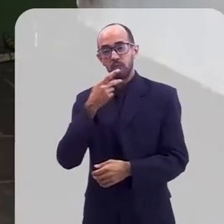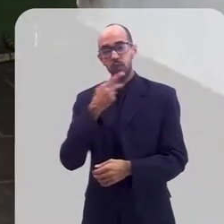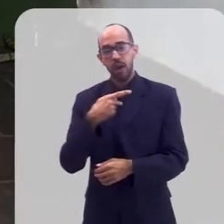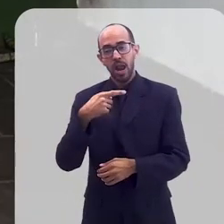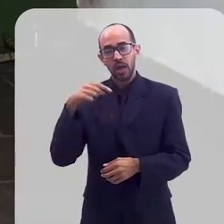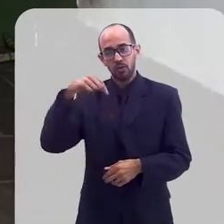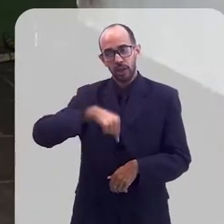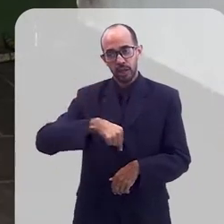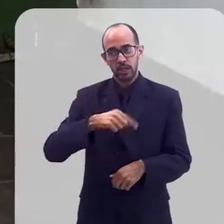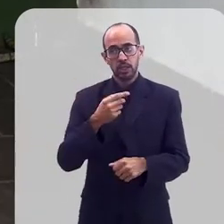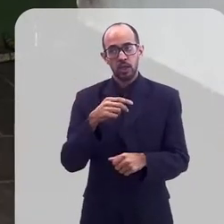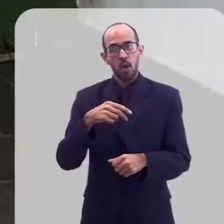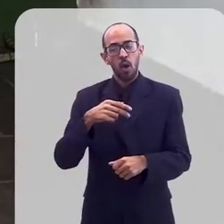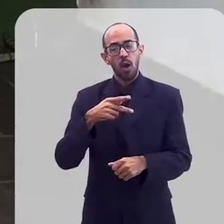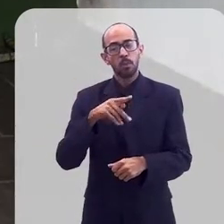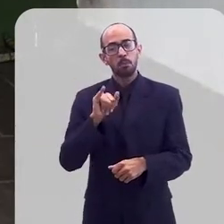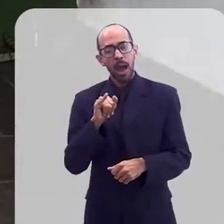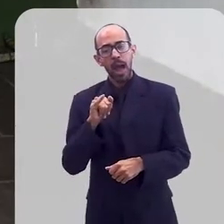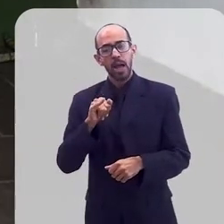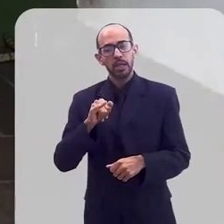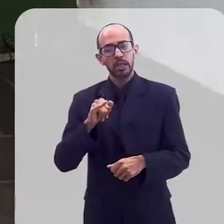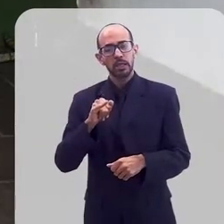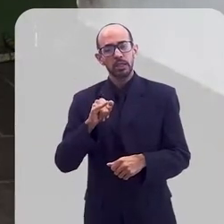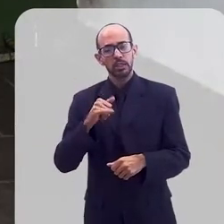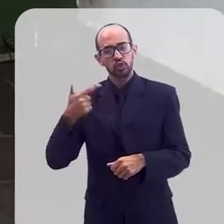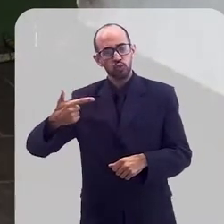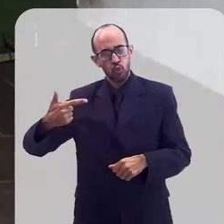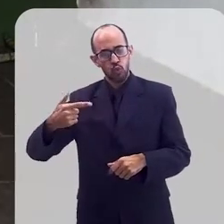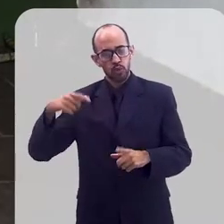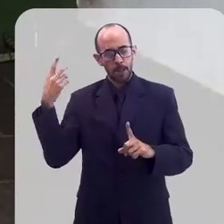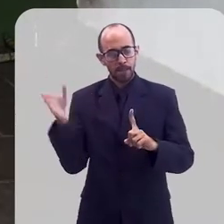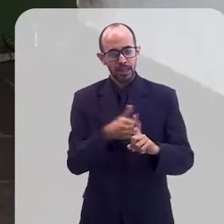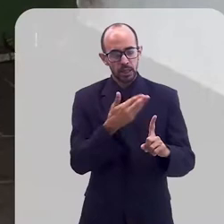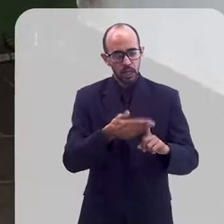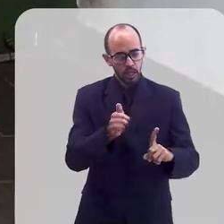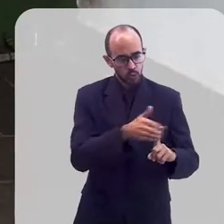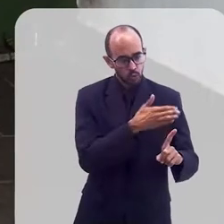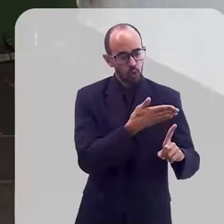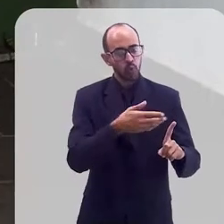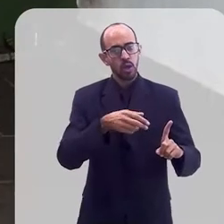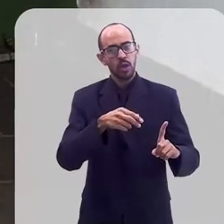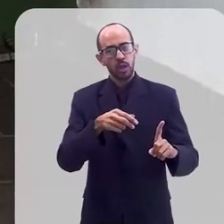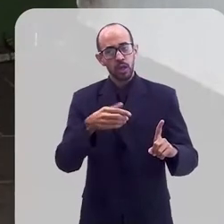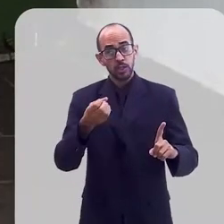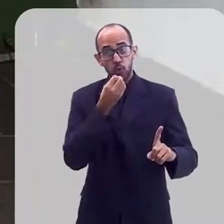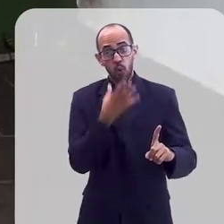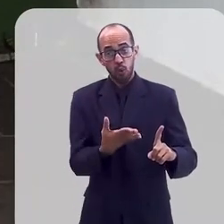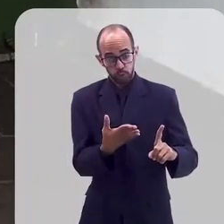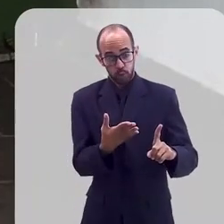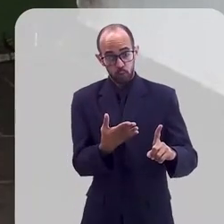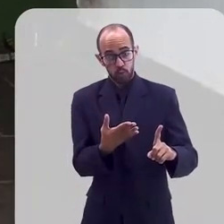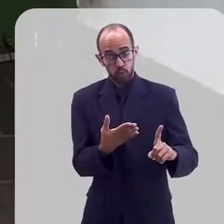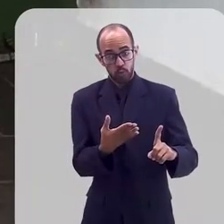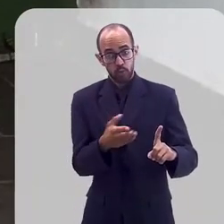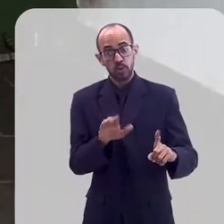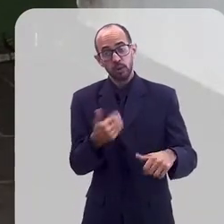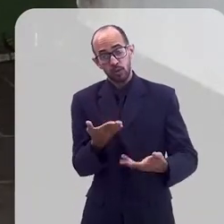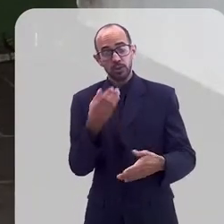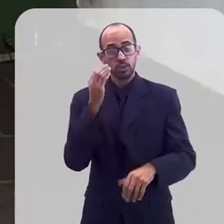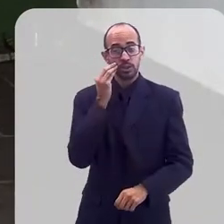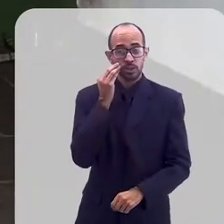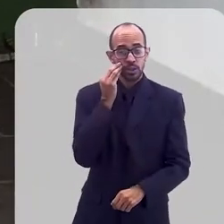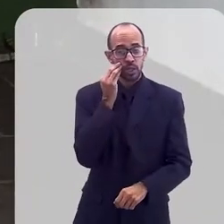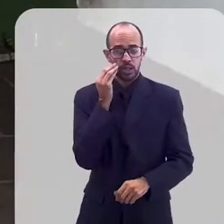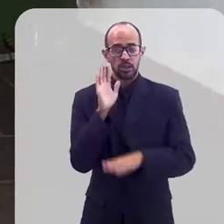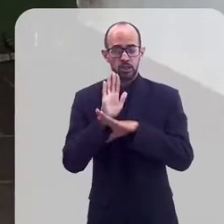olha, o padrasto está batendo, está acontecendo isso, enfim. A gente fica sabendo de tudo e procura ajudar da melhor